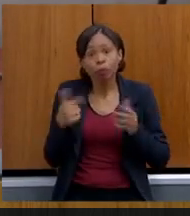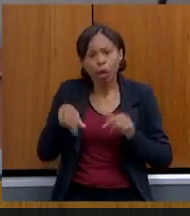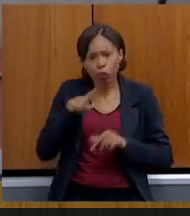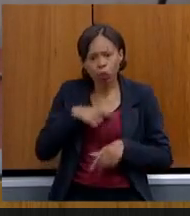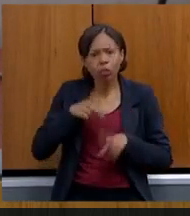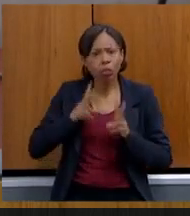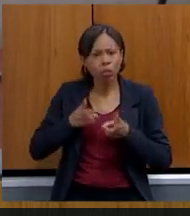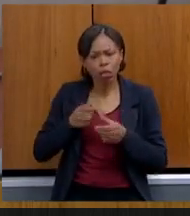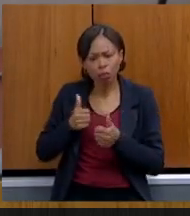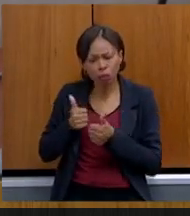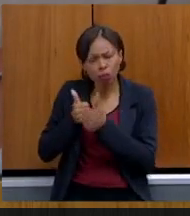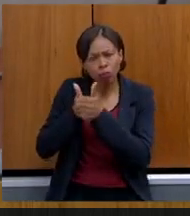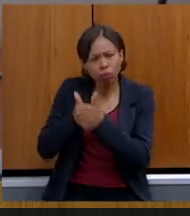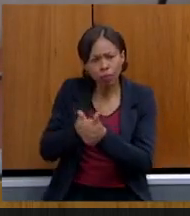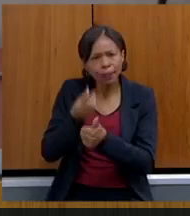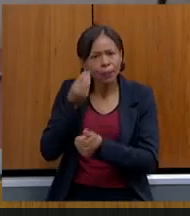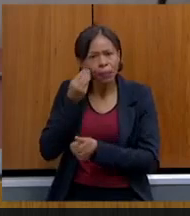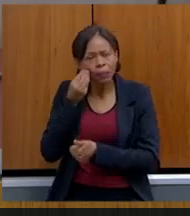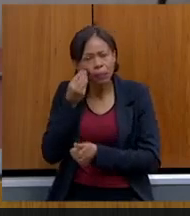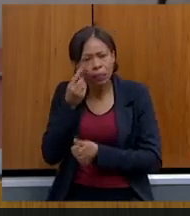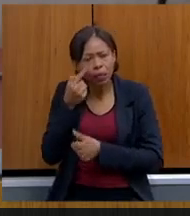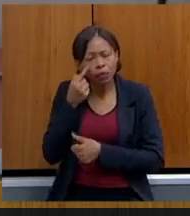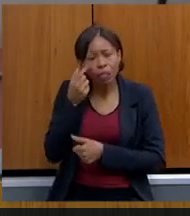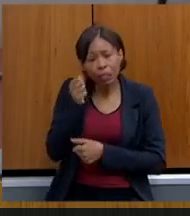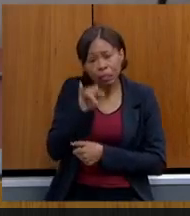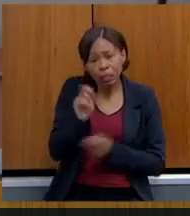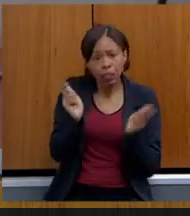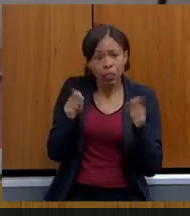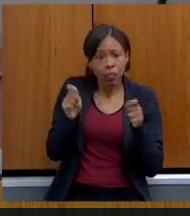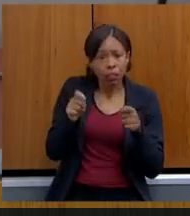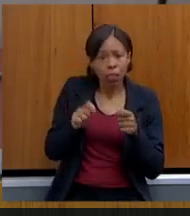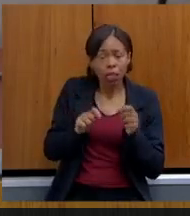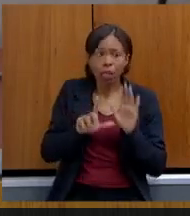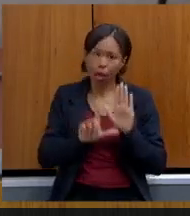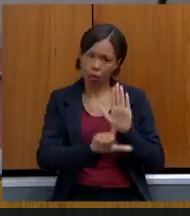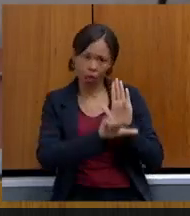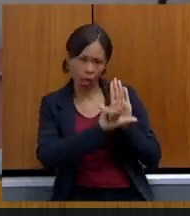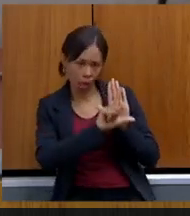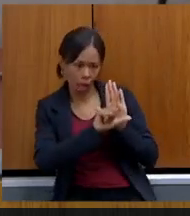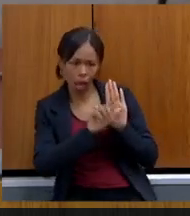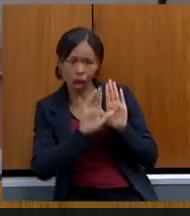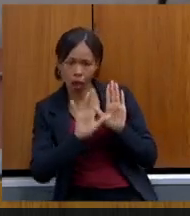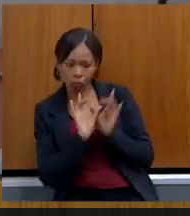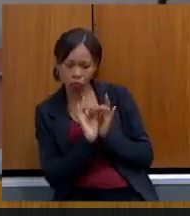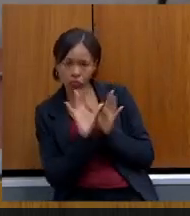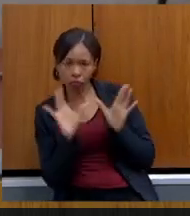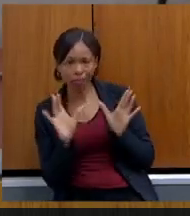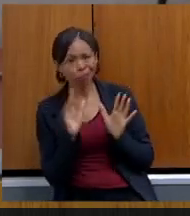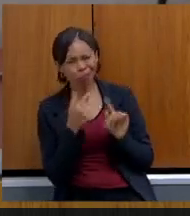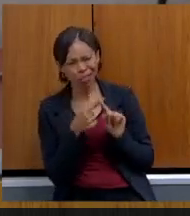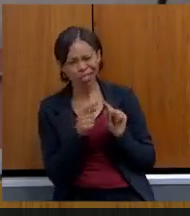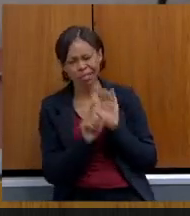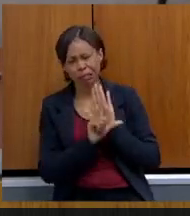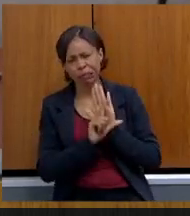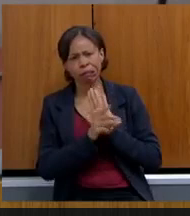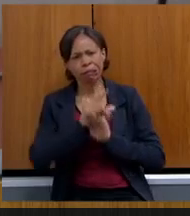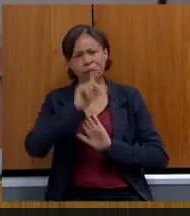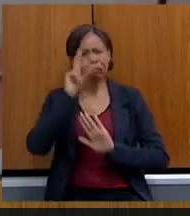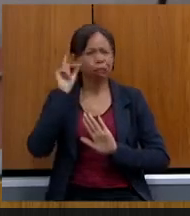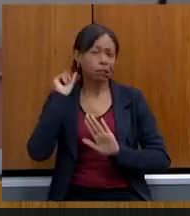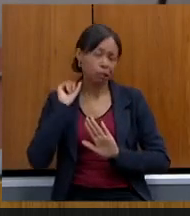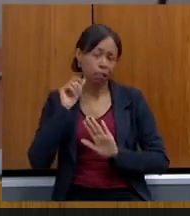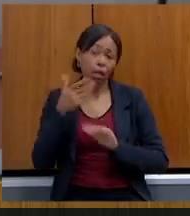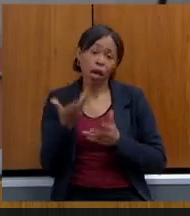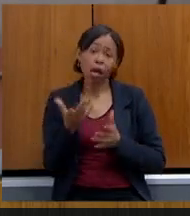possibilidade né saindo dessa situação é legal delicada que chegamos aí alguns anos a gente vai